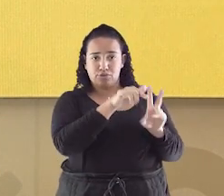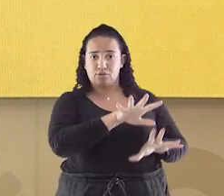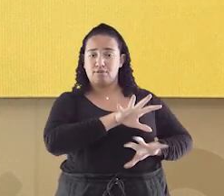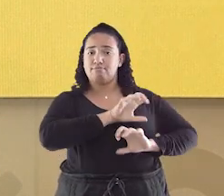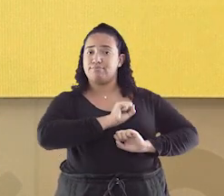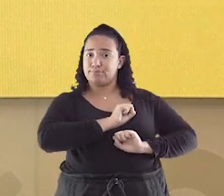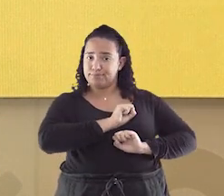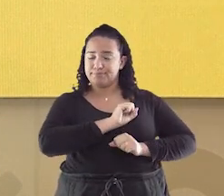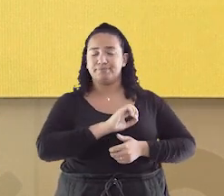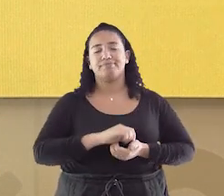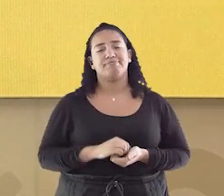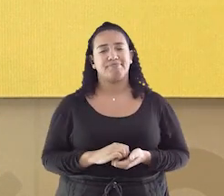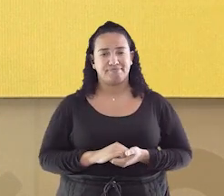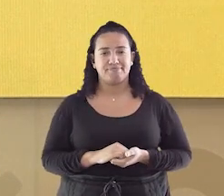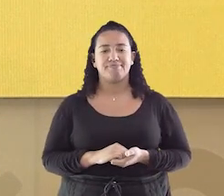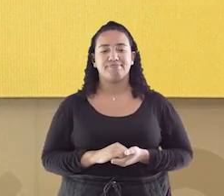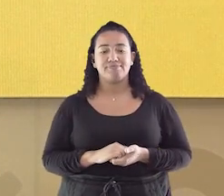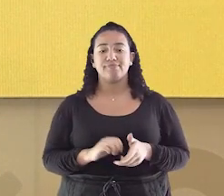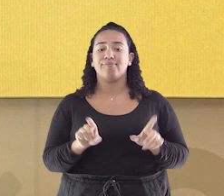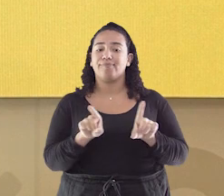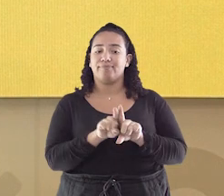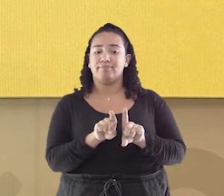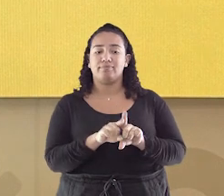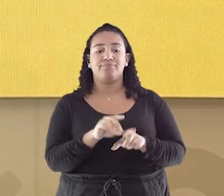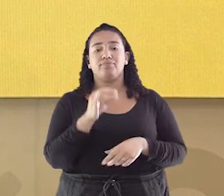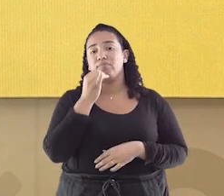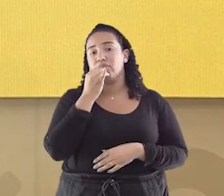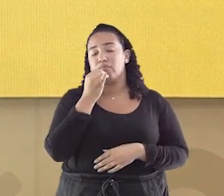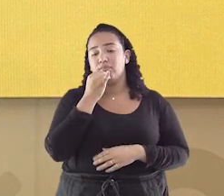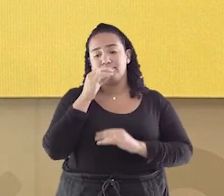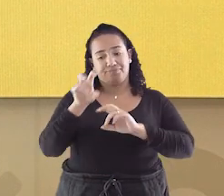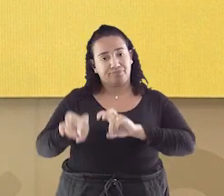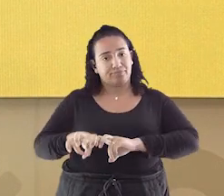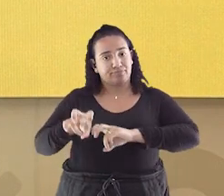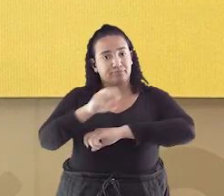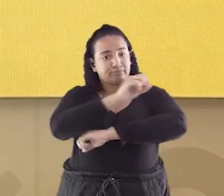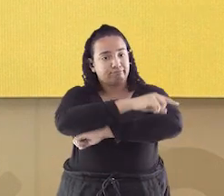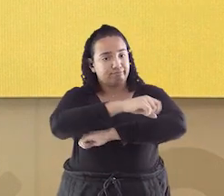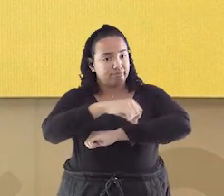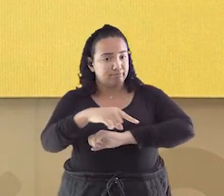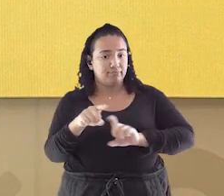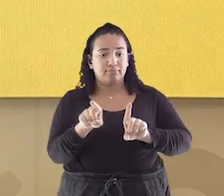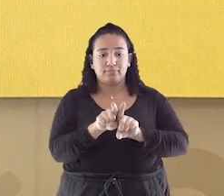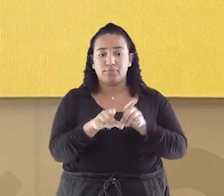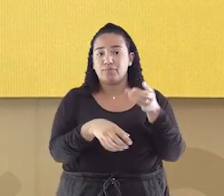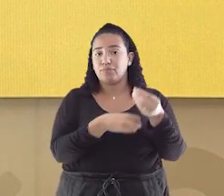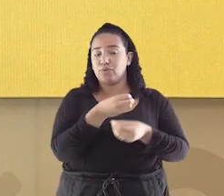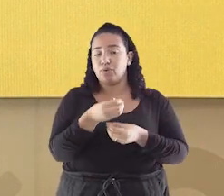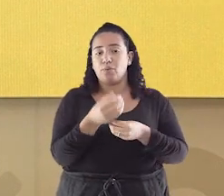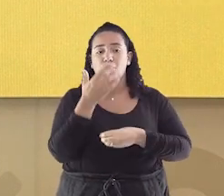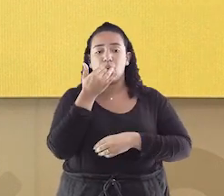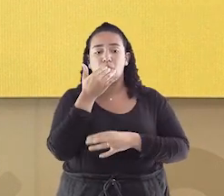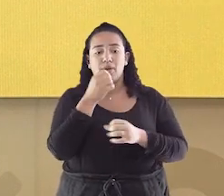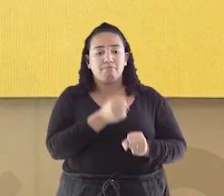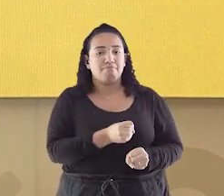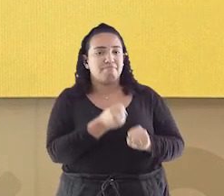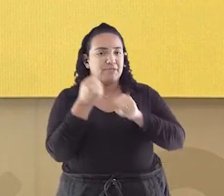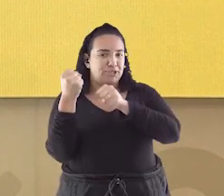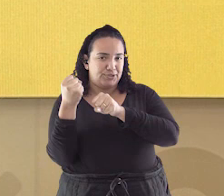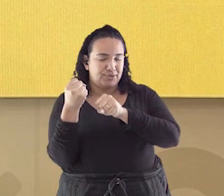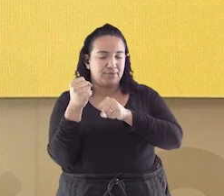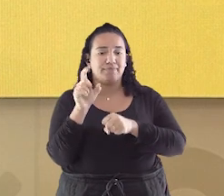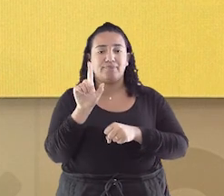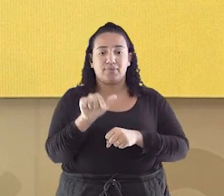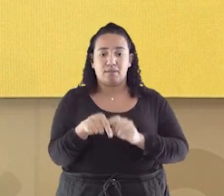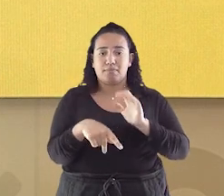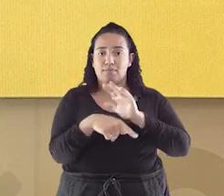nossos ancestrais indígenas? Bem como o costume de cultivar e as várias maneiras de se consumir a mandioca,